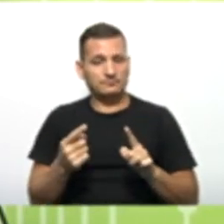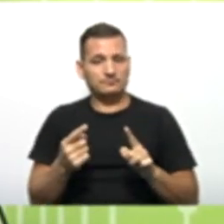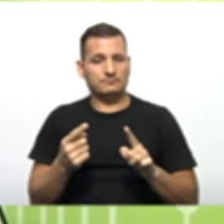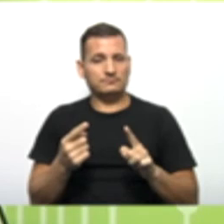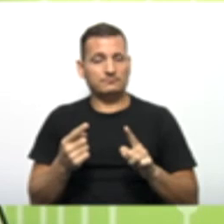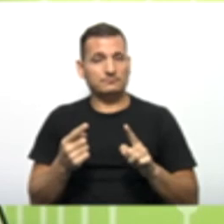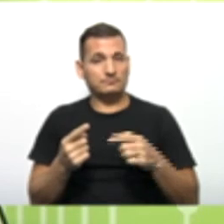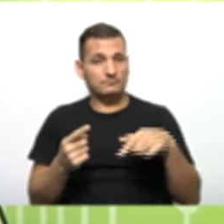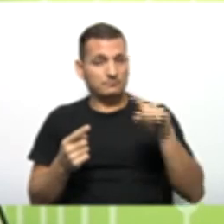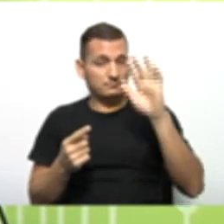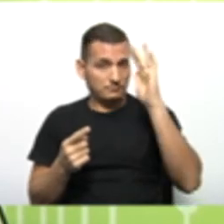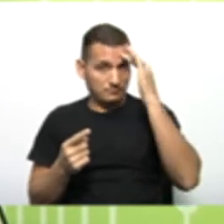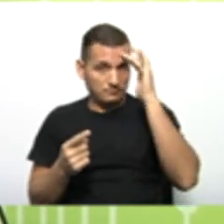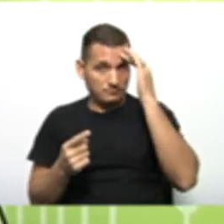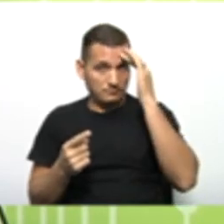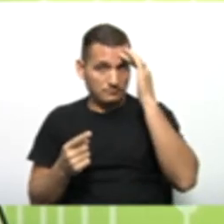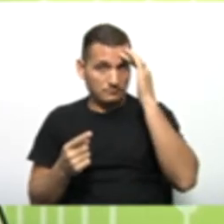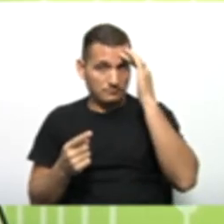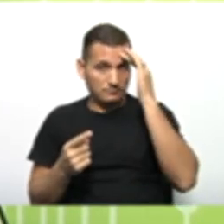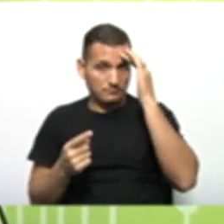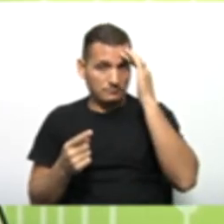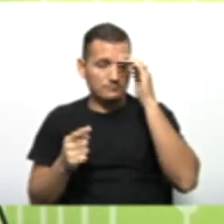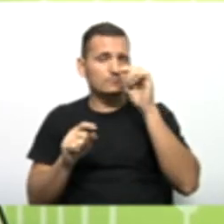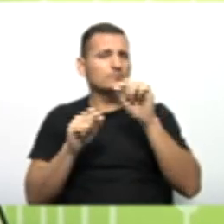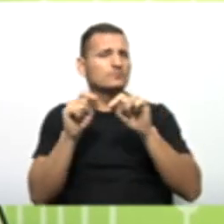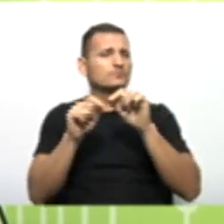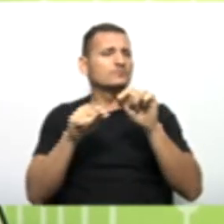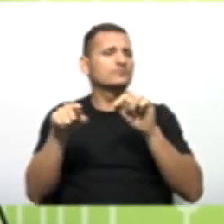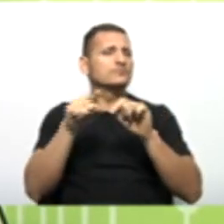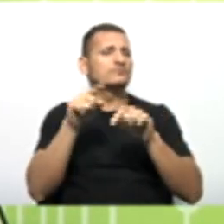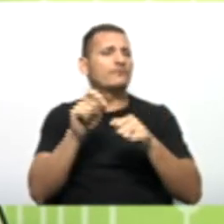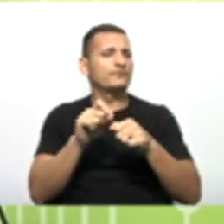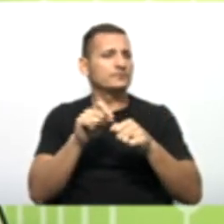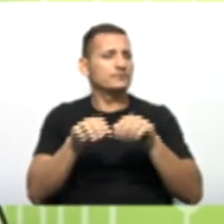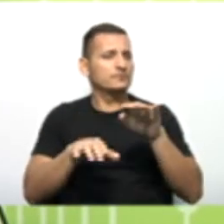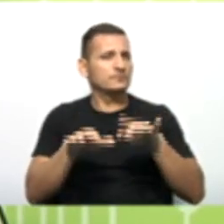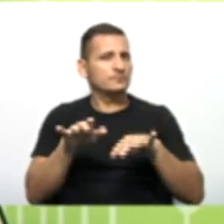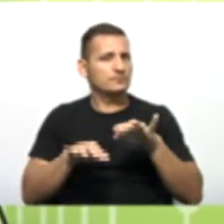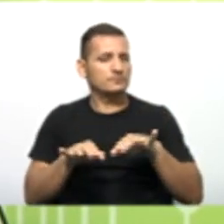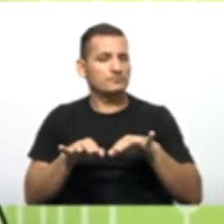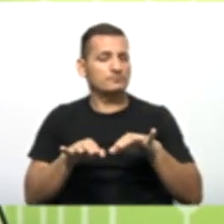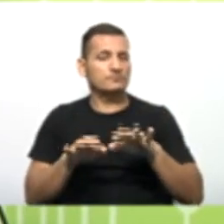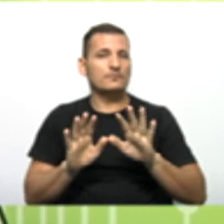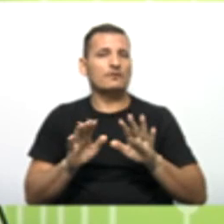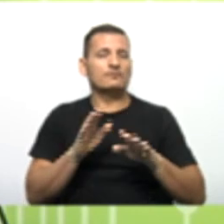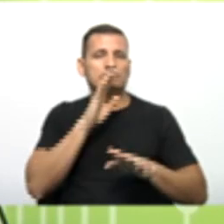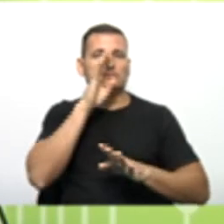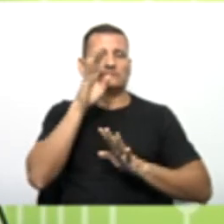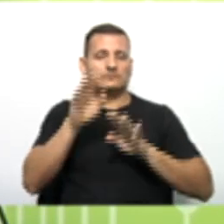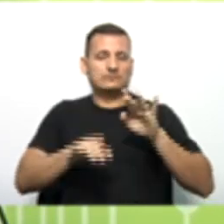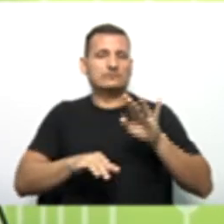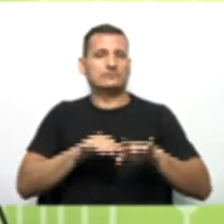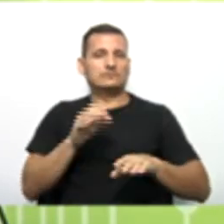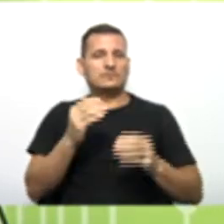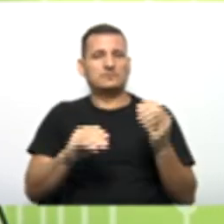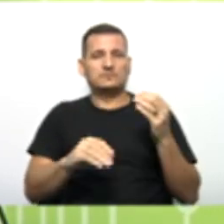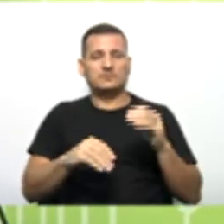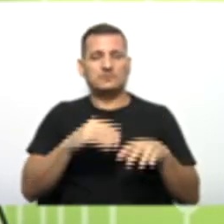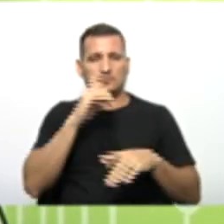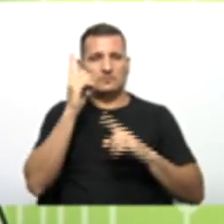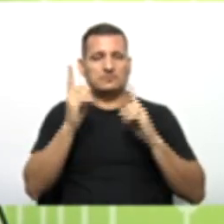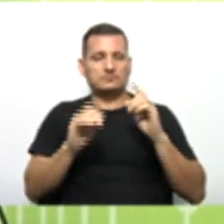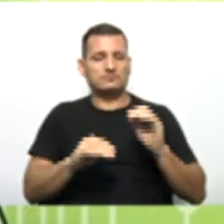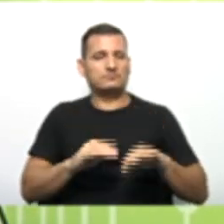entendam o que vocês estão produzindo ou certo não vai fazer de qualquer jeito e vim